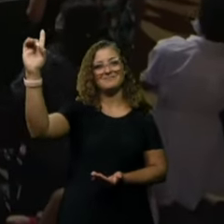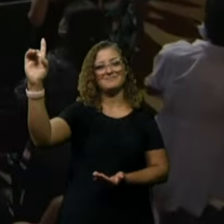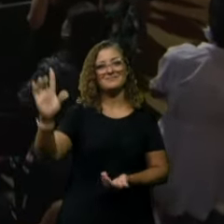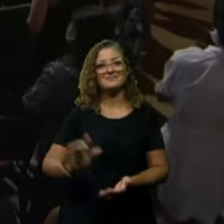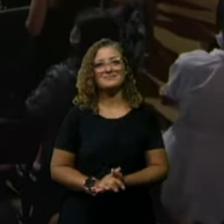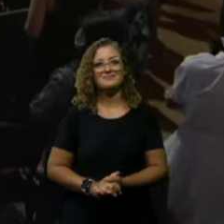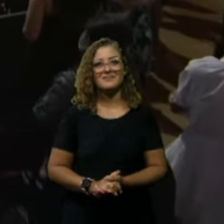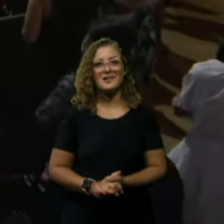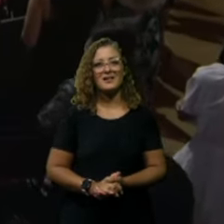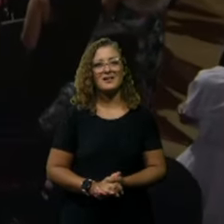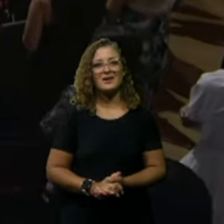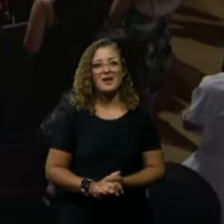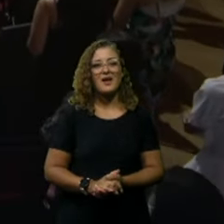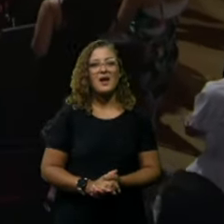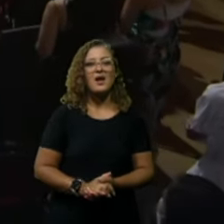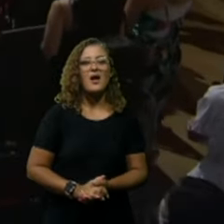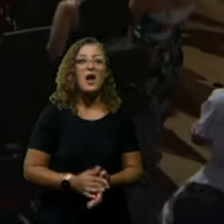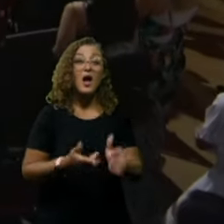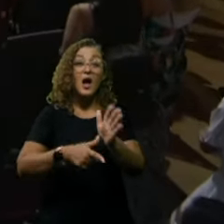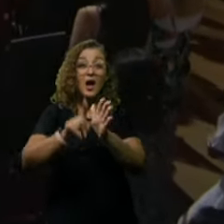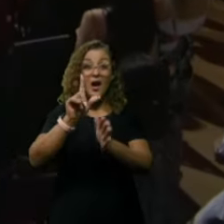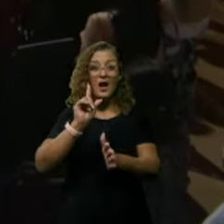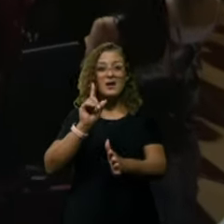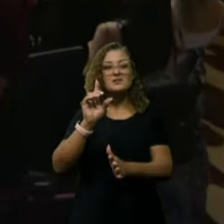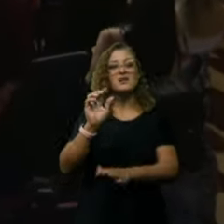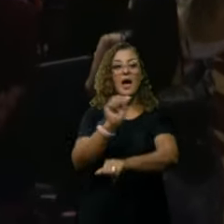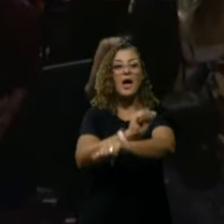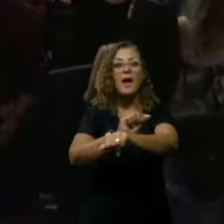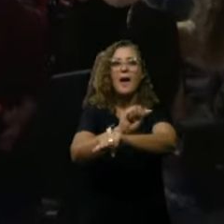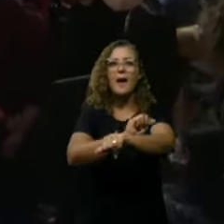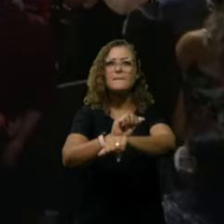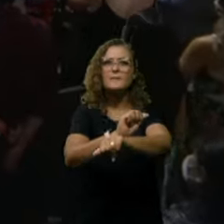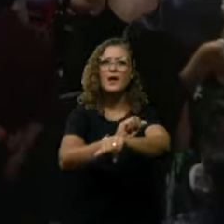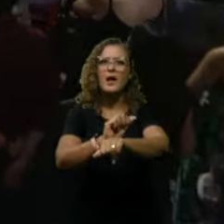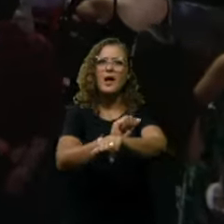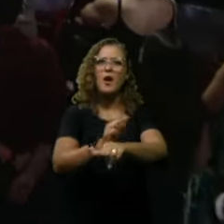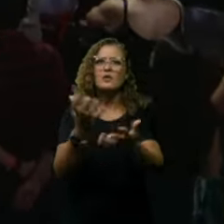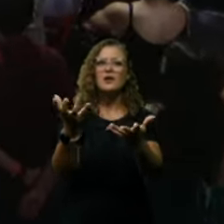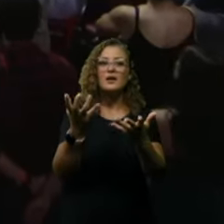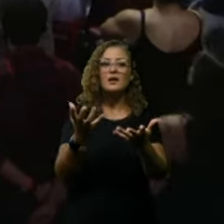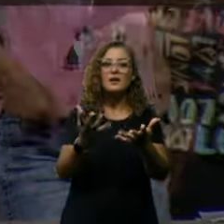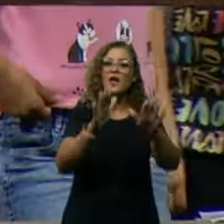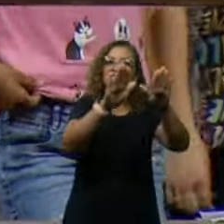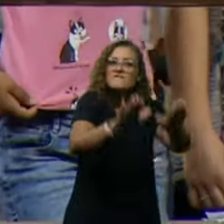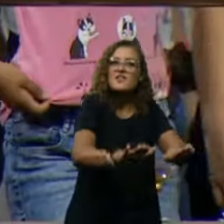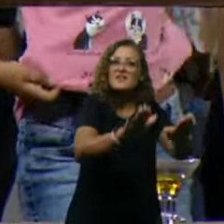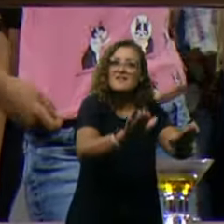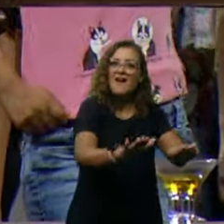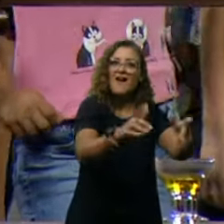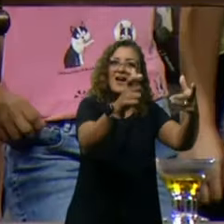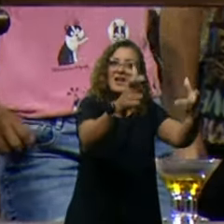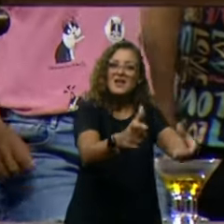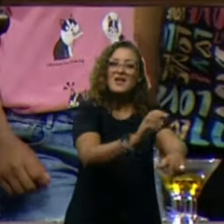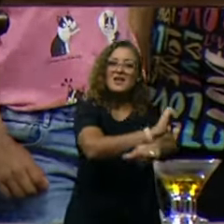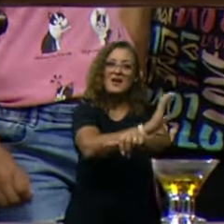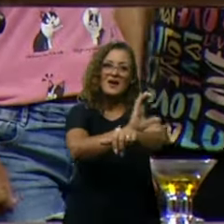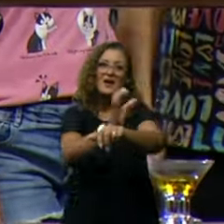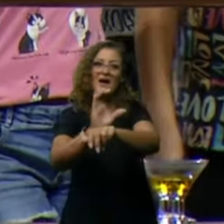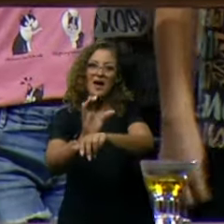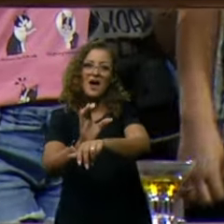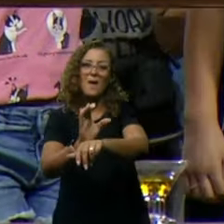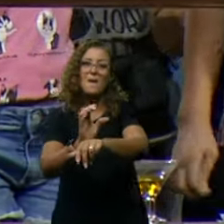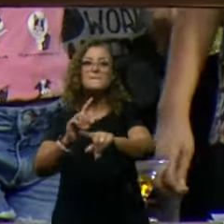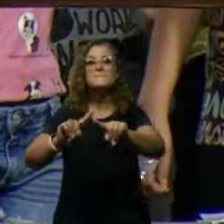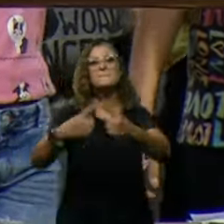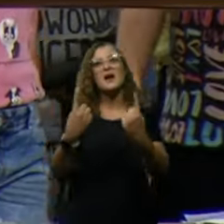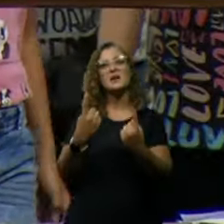ali é só que quando Deus ver Abraão erguendo Um Altar Deus não deixa ele ficar lá nem